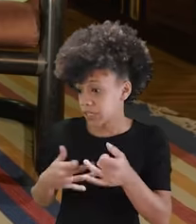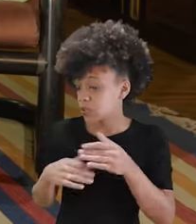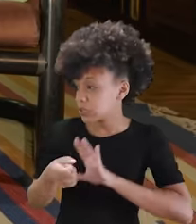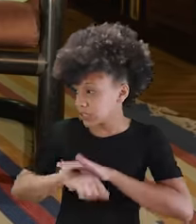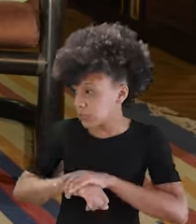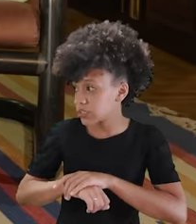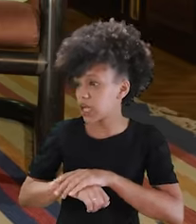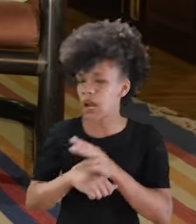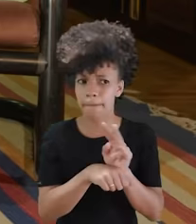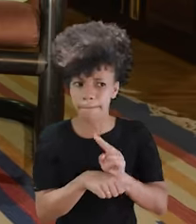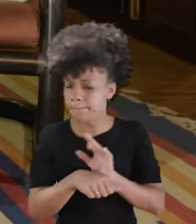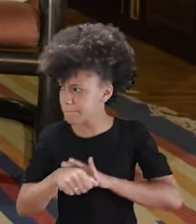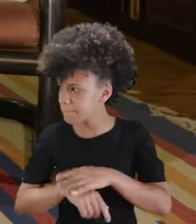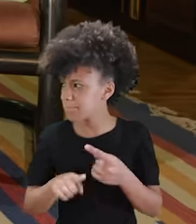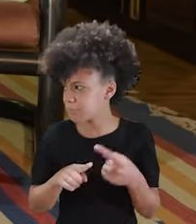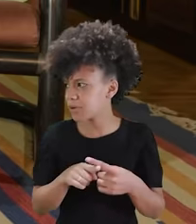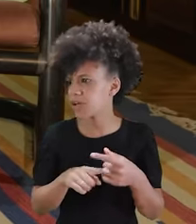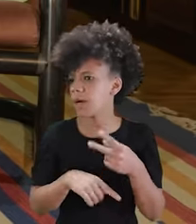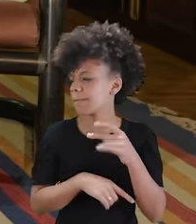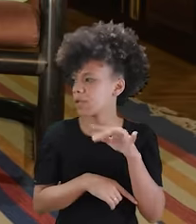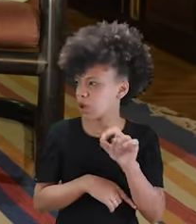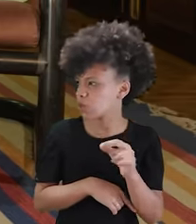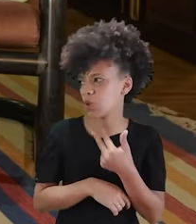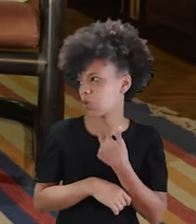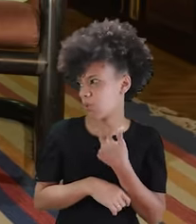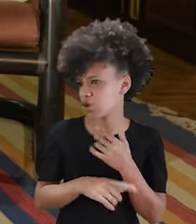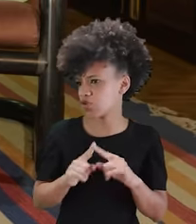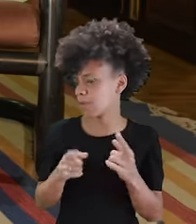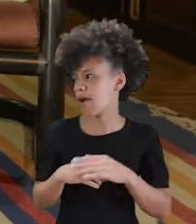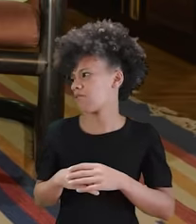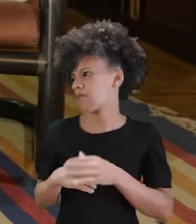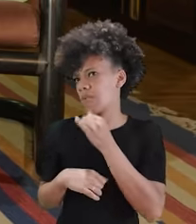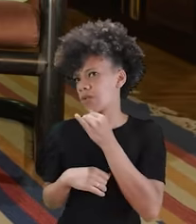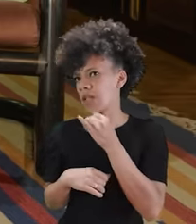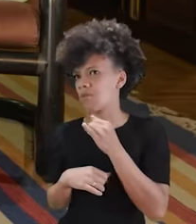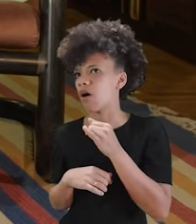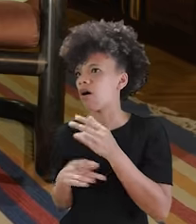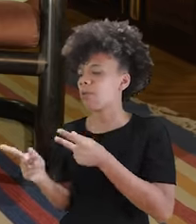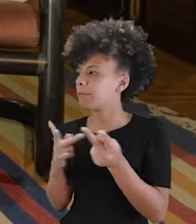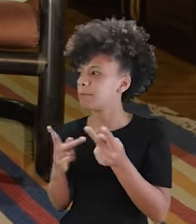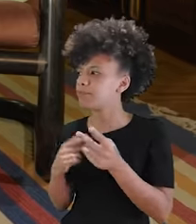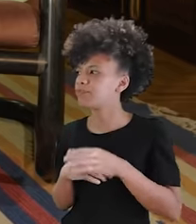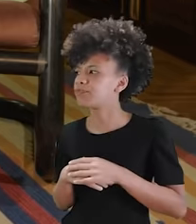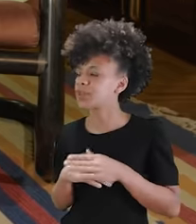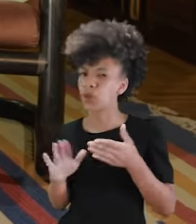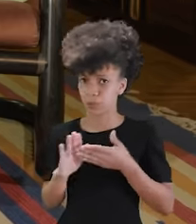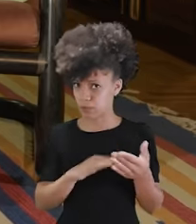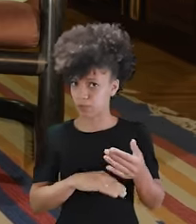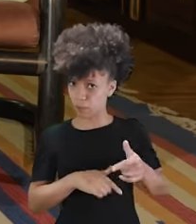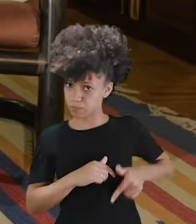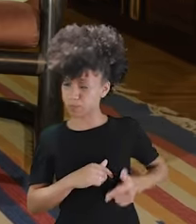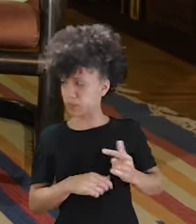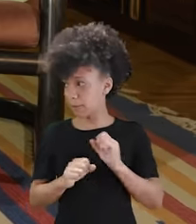como tem sei lá passageiros o tempo que andar arrumada vou falar porque posso dar uma sugestão Rara porque ninguém tá Amado você anda